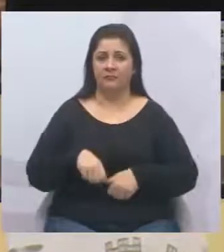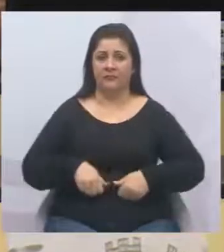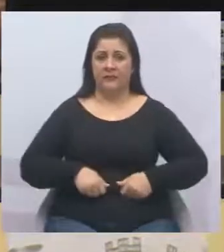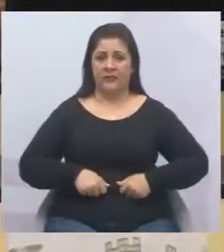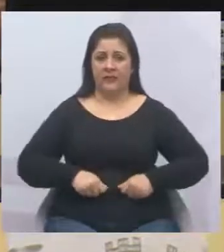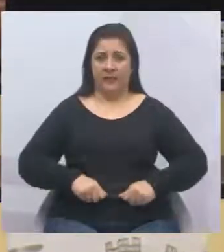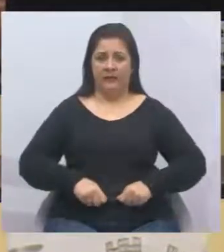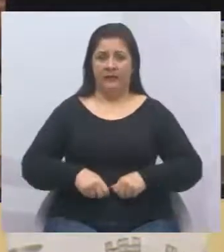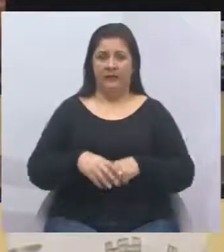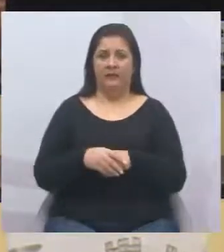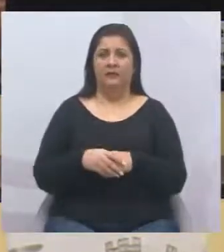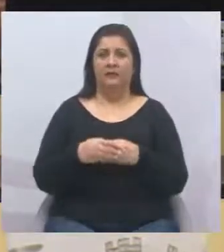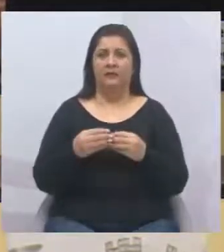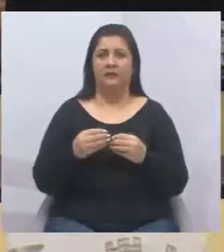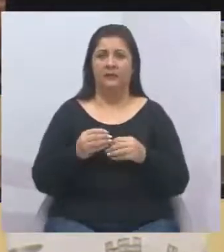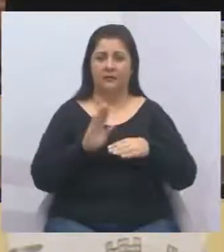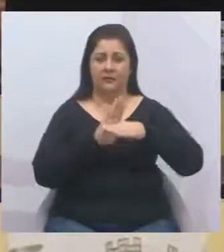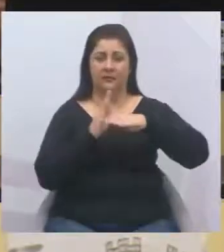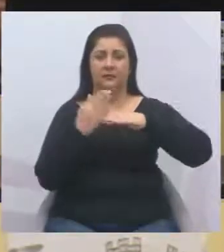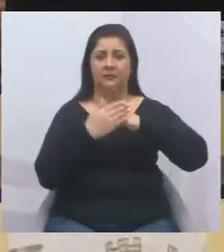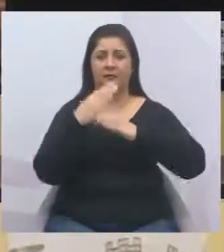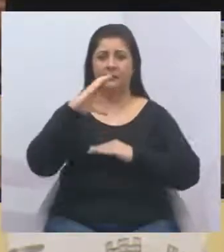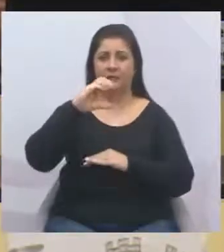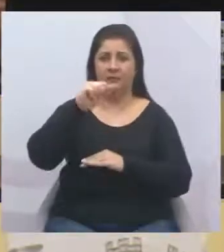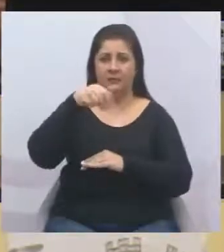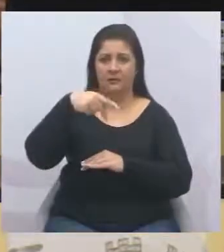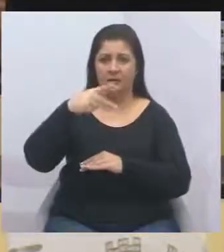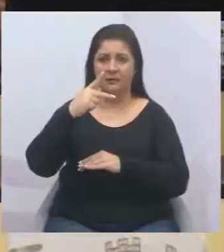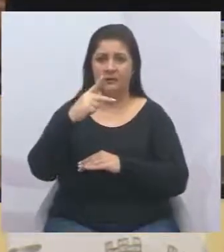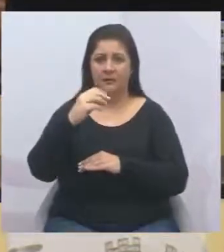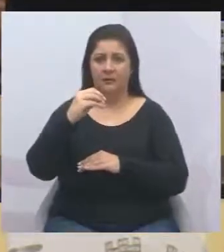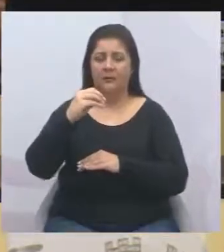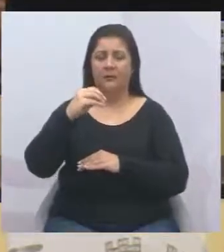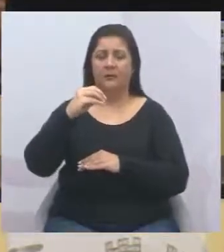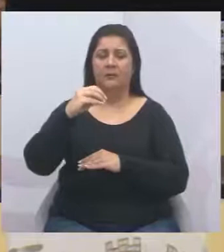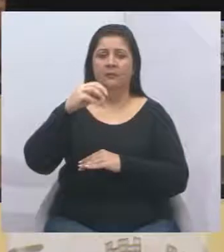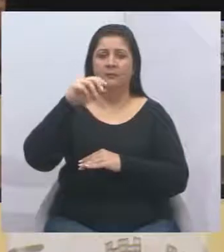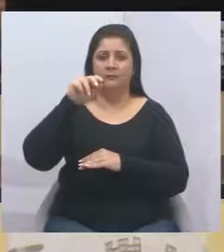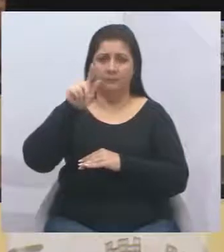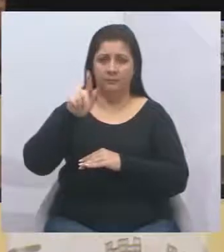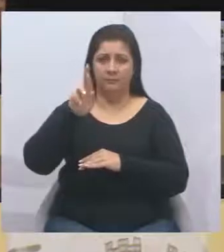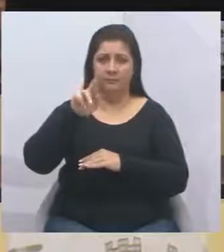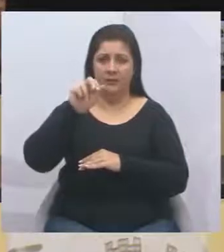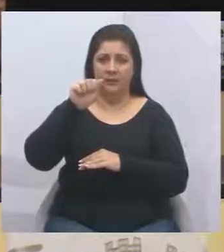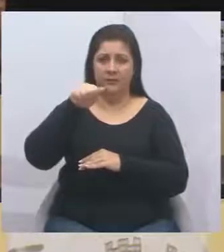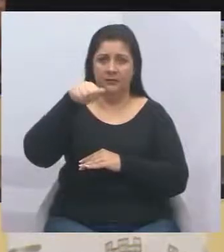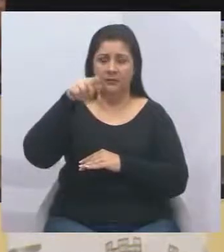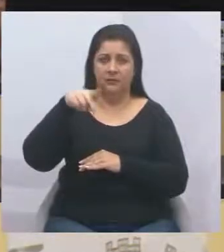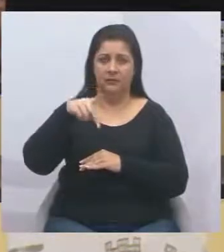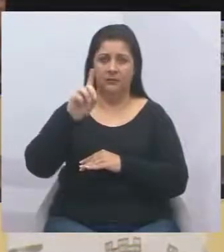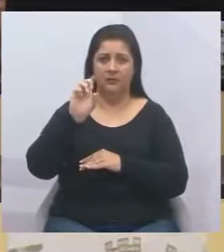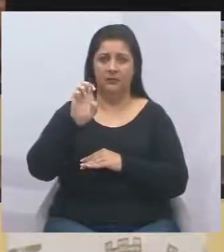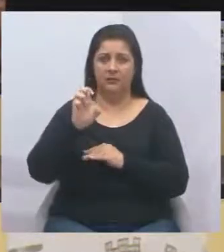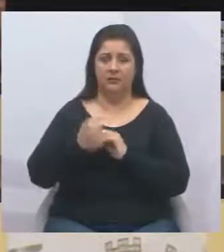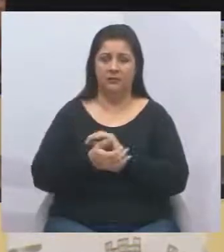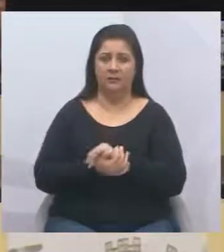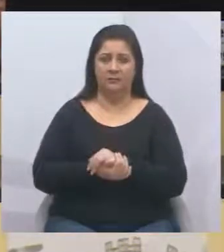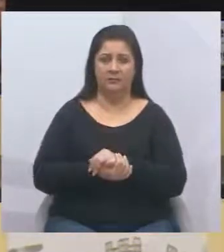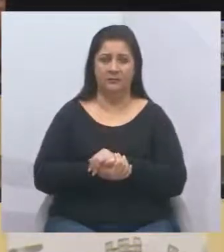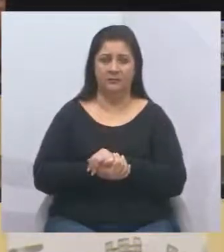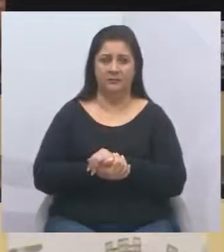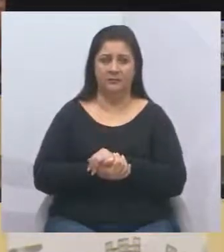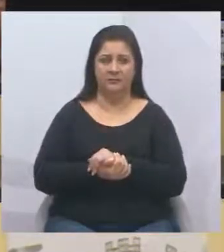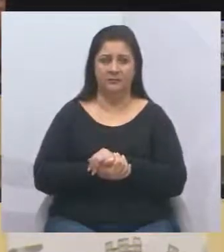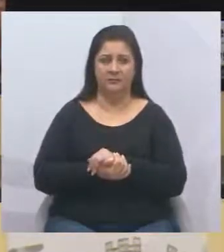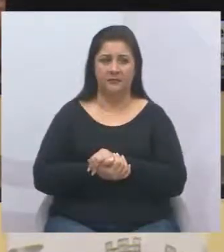situação do Campo Grande. Parabéns aí, né, ao vereador Valmir, pelo pedido aí de informação